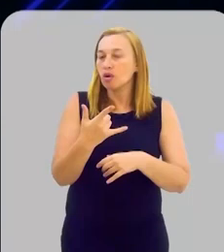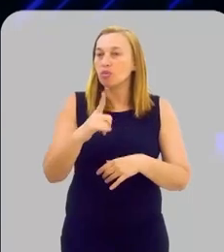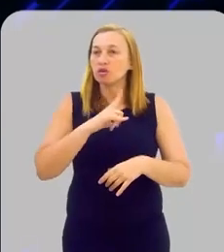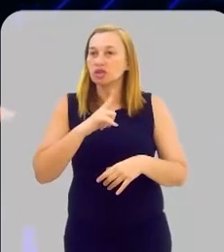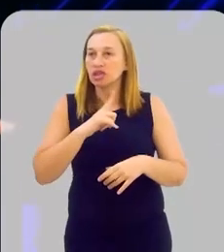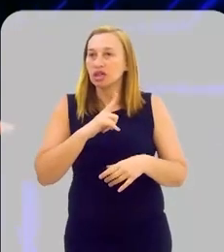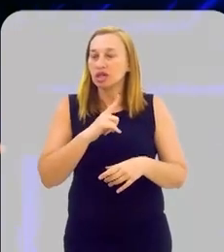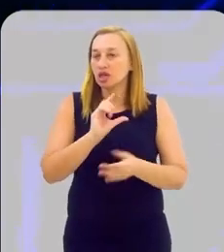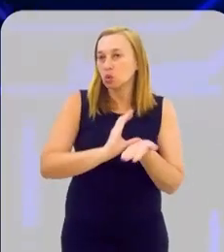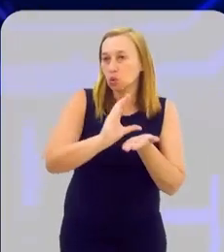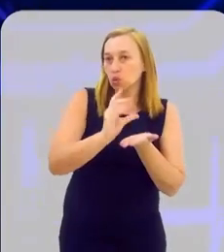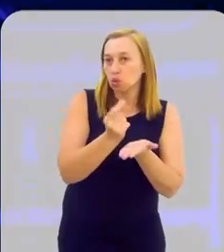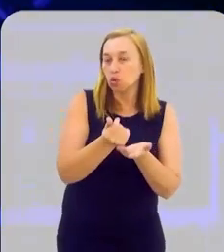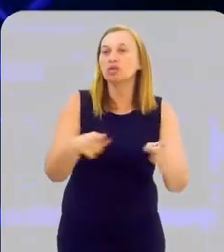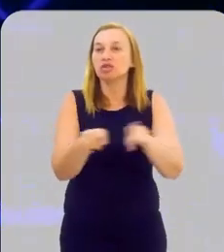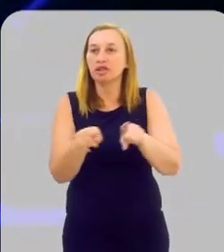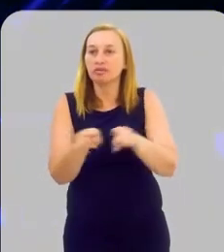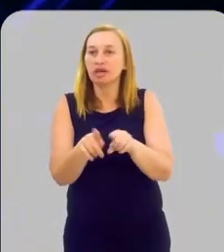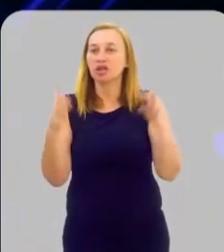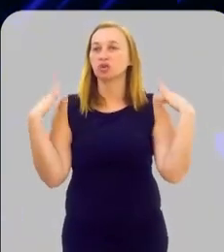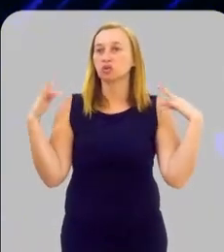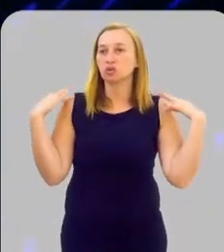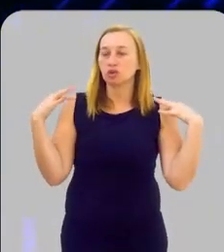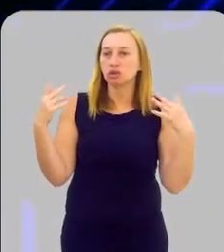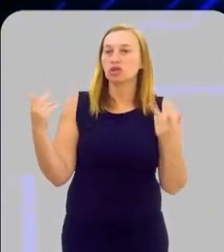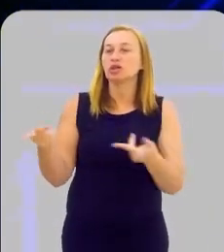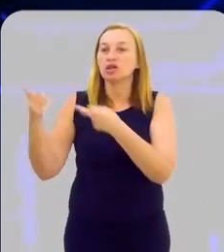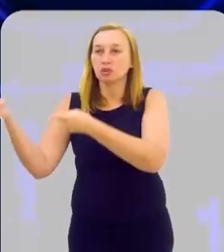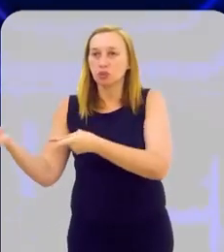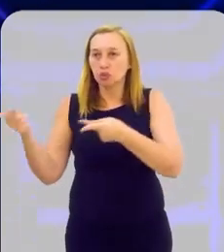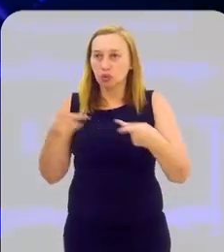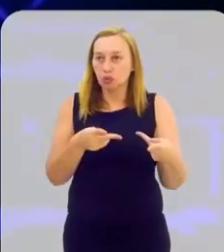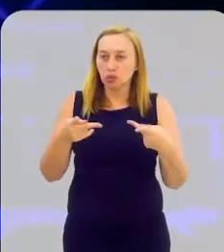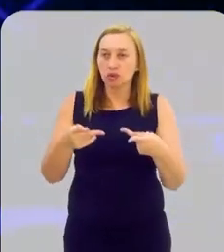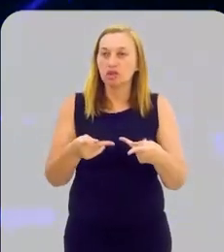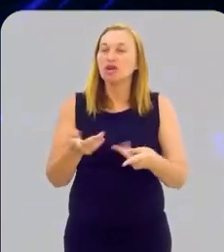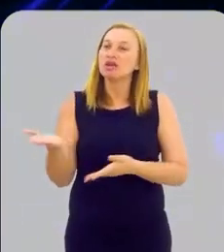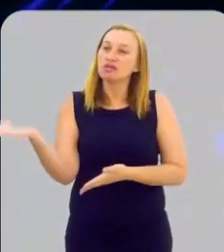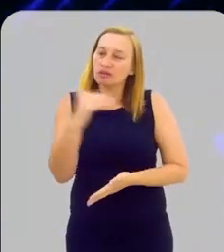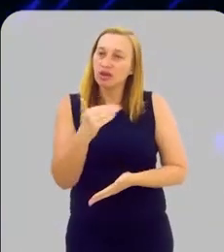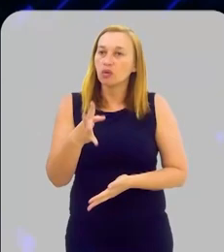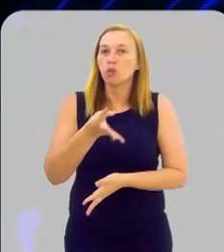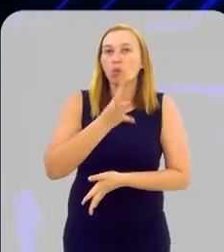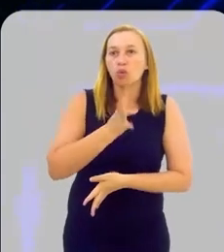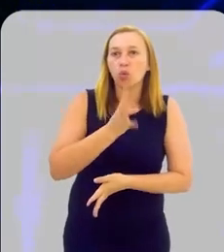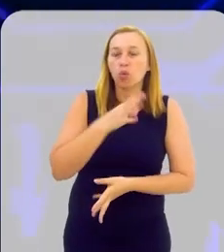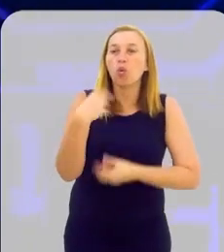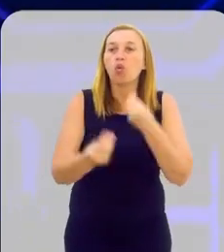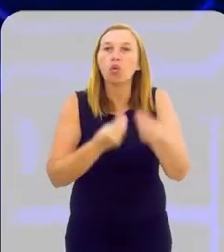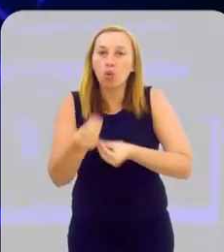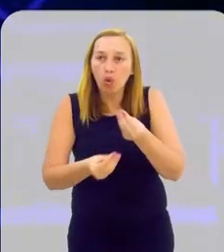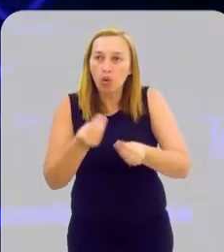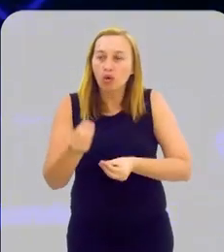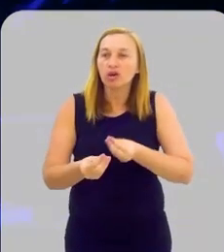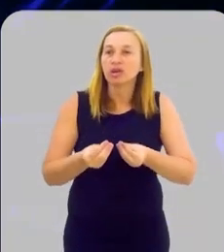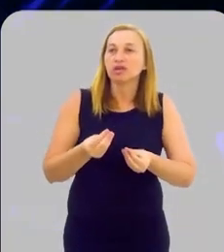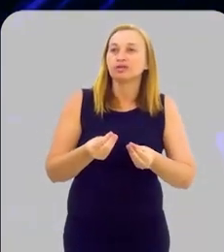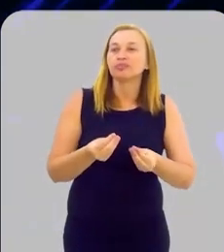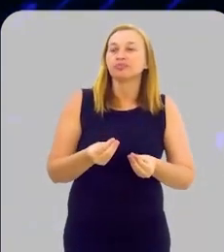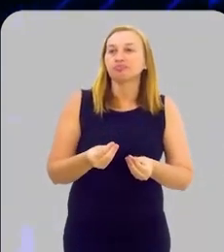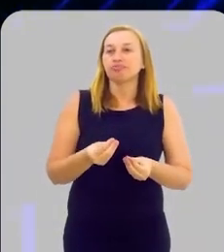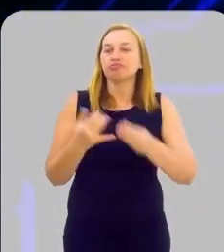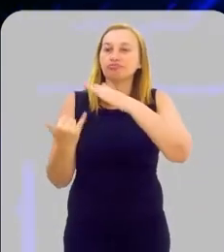responsáveis não só por atrair recursos, mas também turistas e gerar emprego e renda para a população. Vem comigo conhecer como